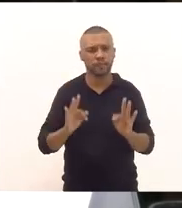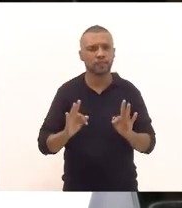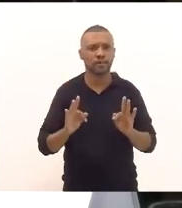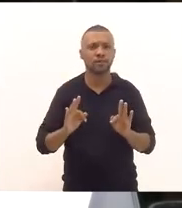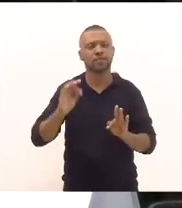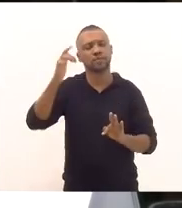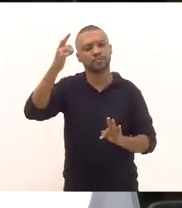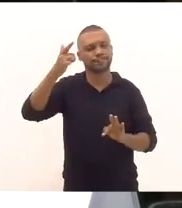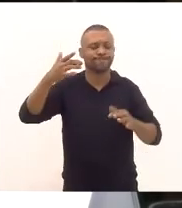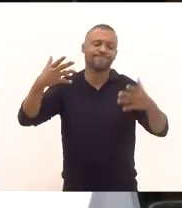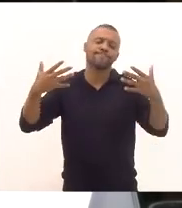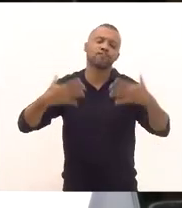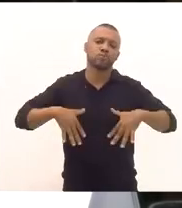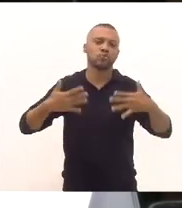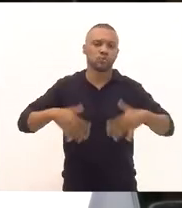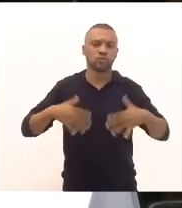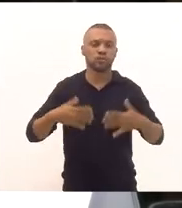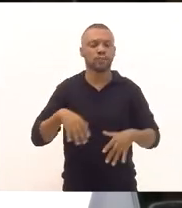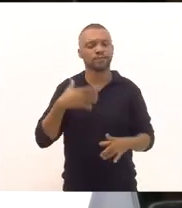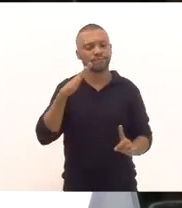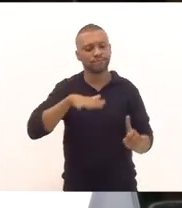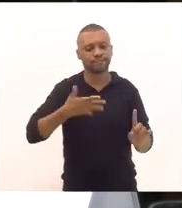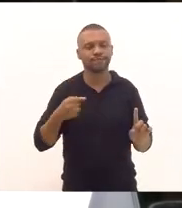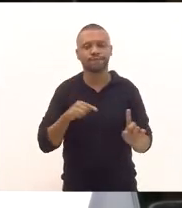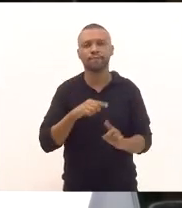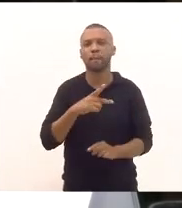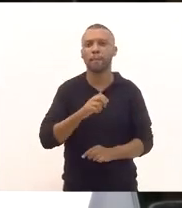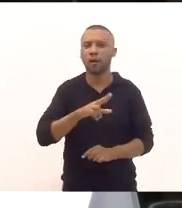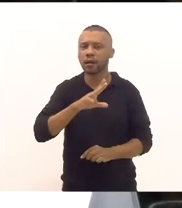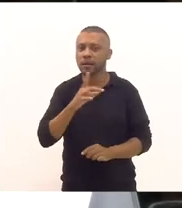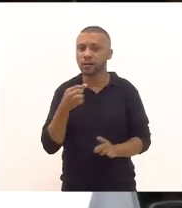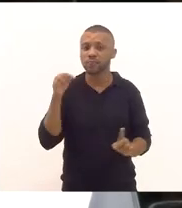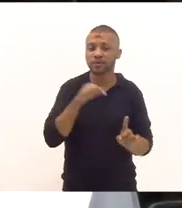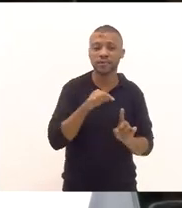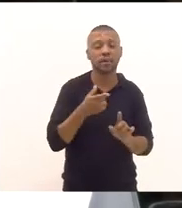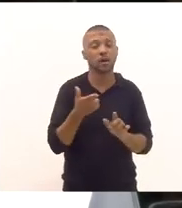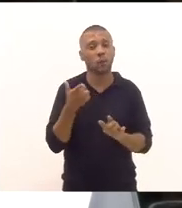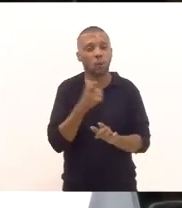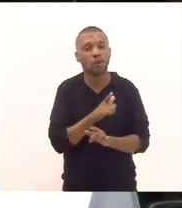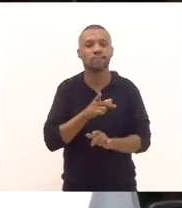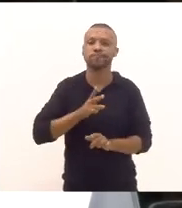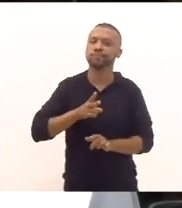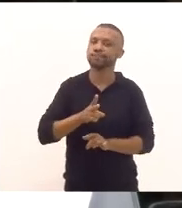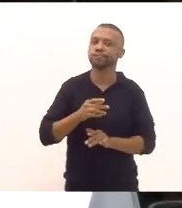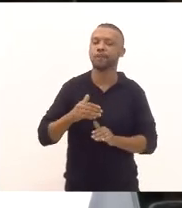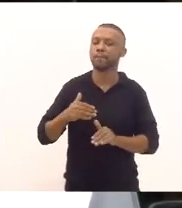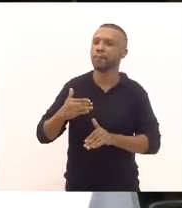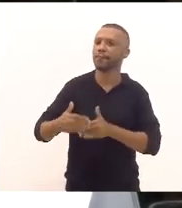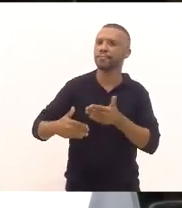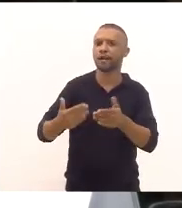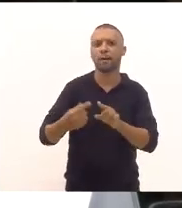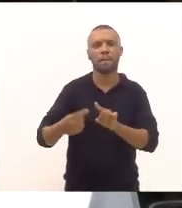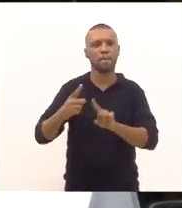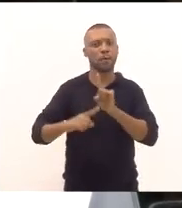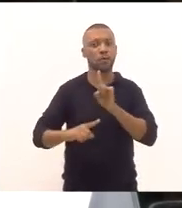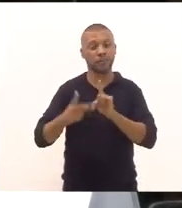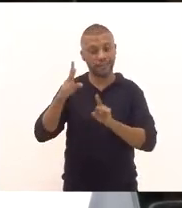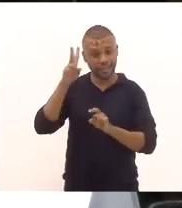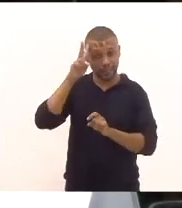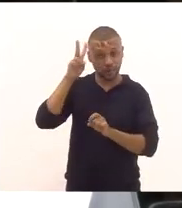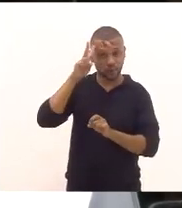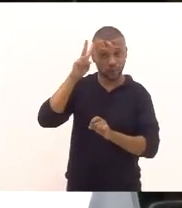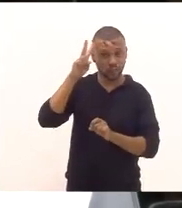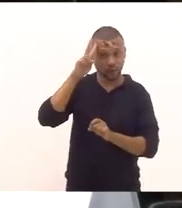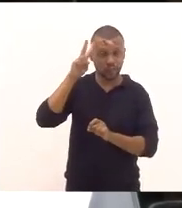estar aqui Paulinho que você continue essa linda caminhada na segunda-feira